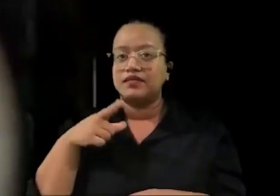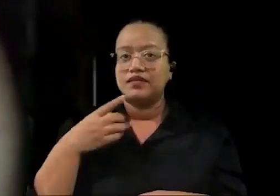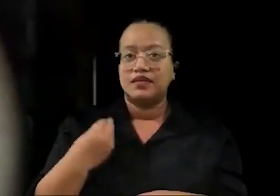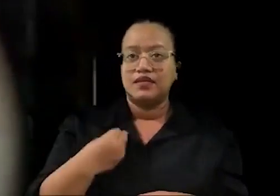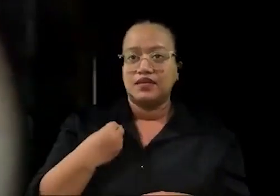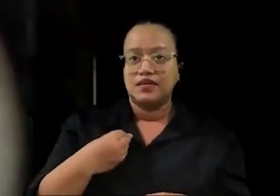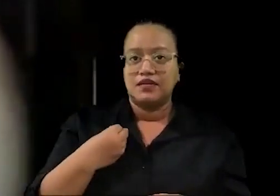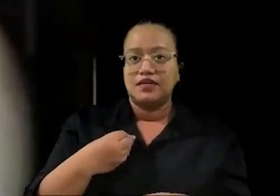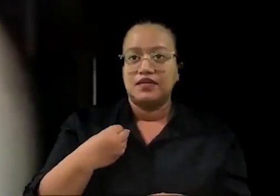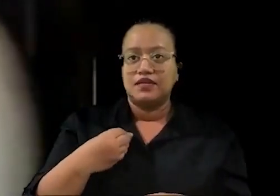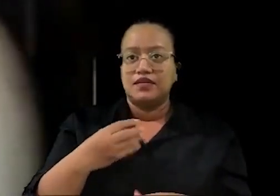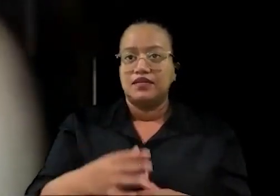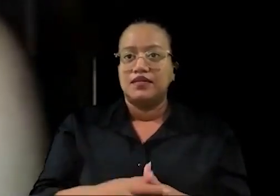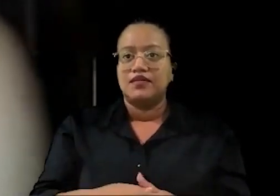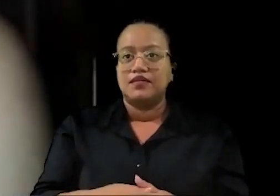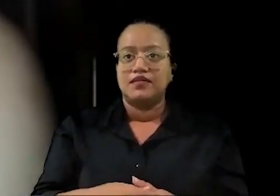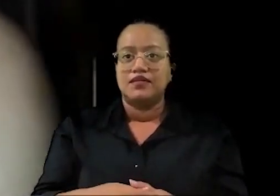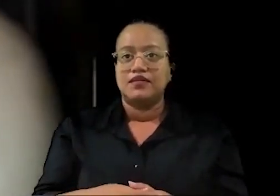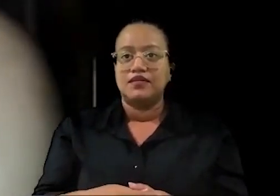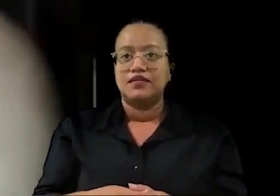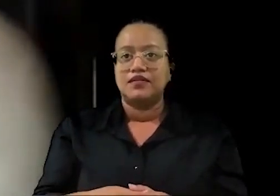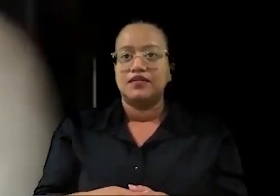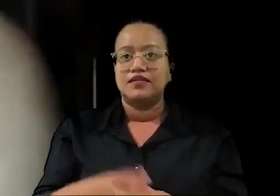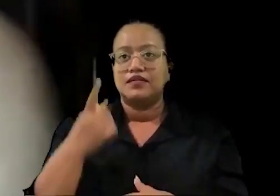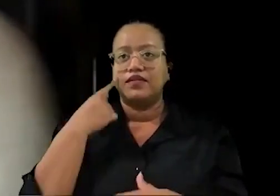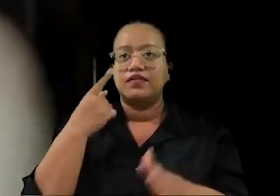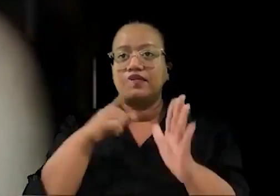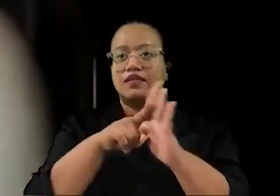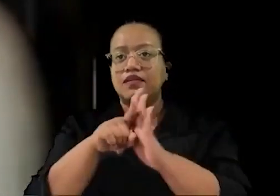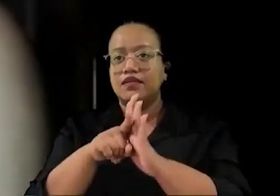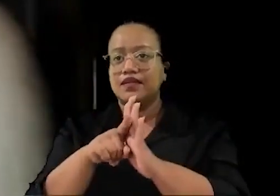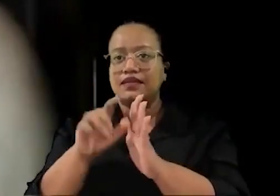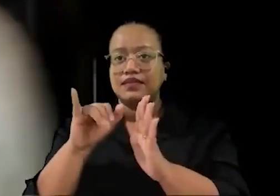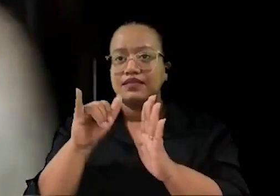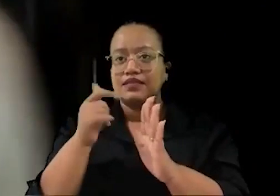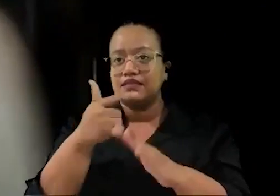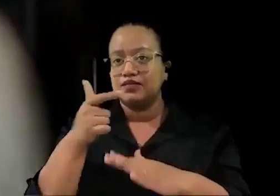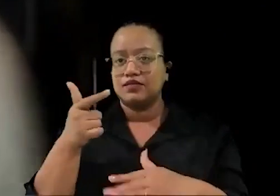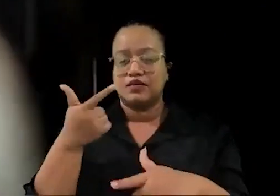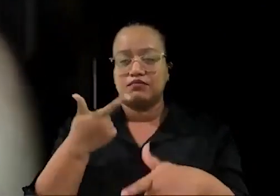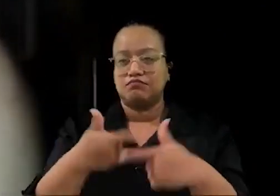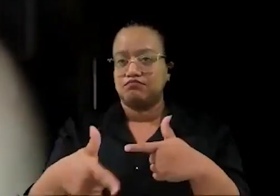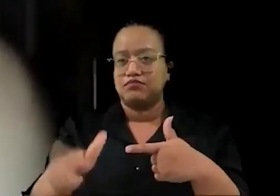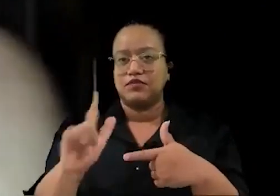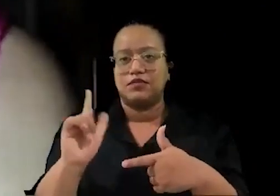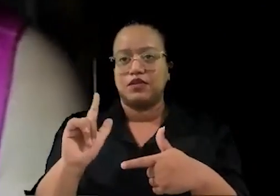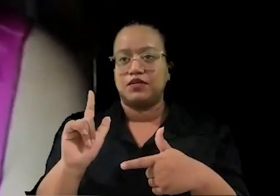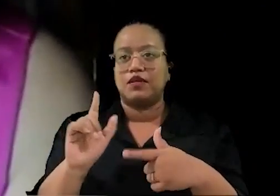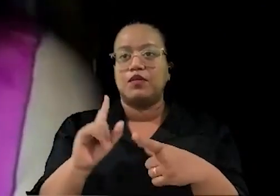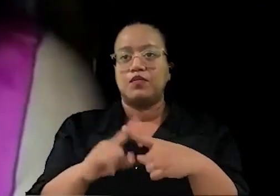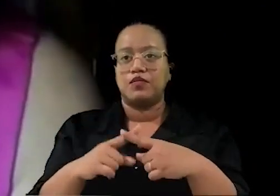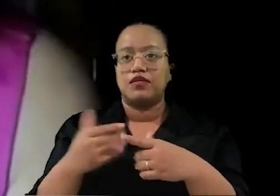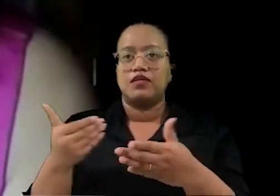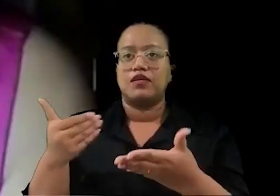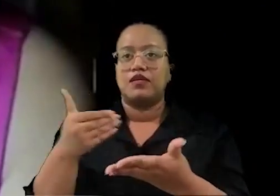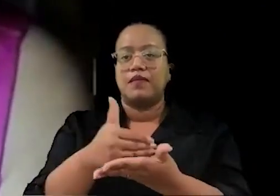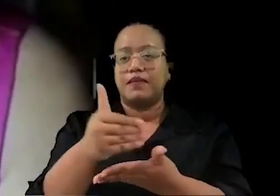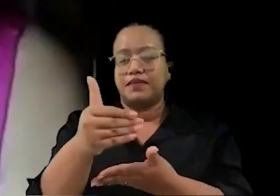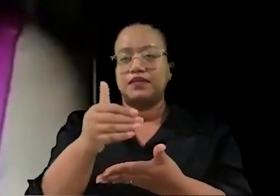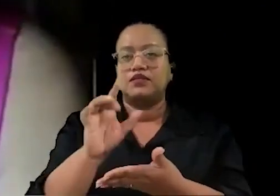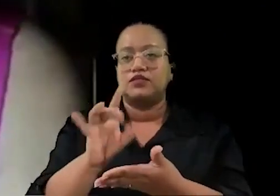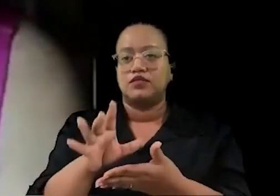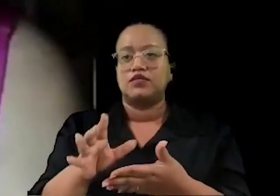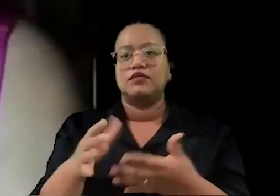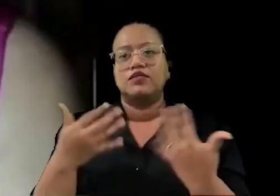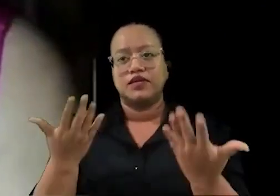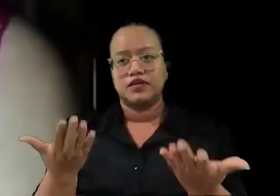Se não tiver, não tem problema, né? Ele veio participar da abertura. É isso, gente. Vocês fiquem à vontade. Eu sei que tem